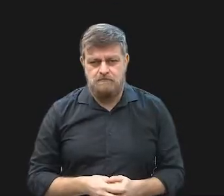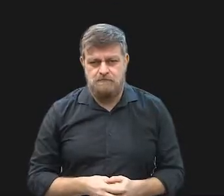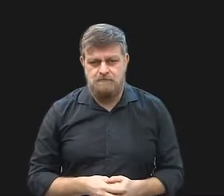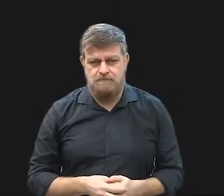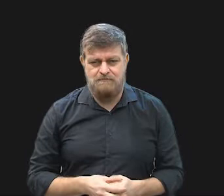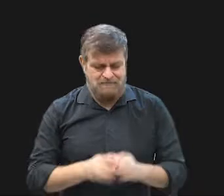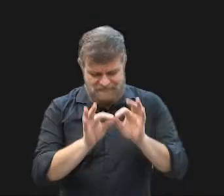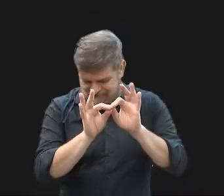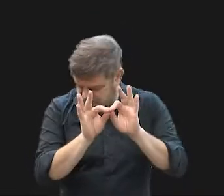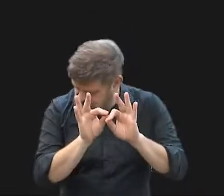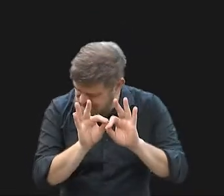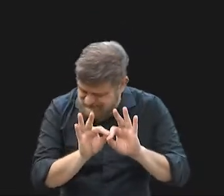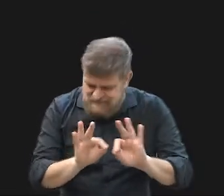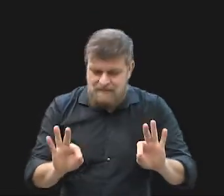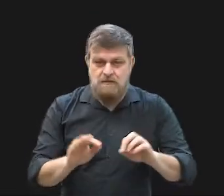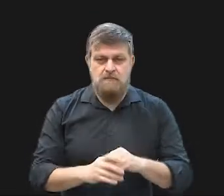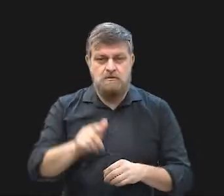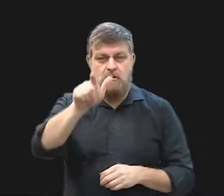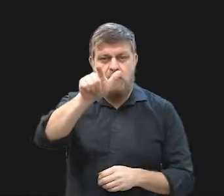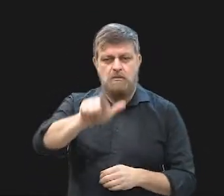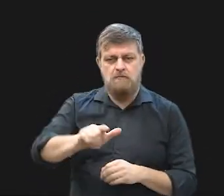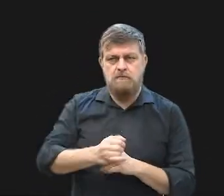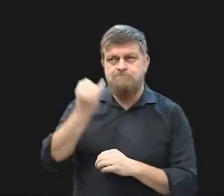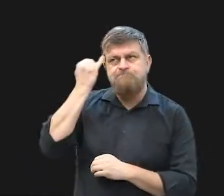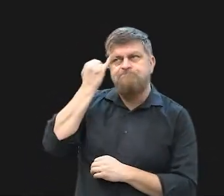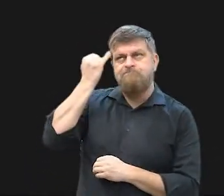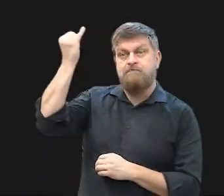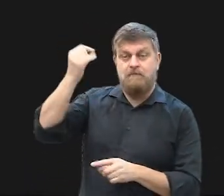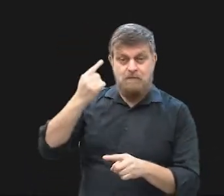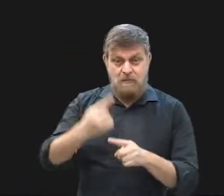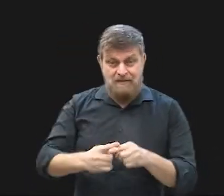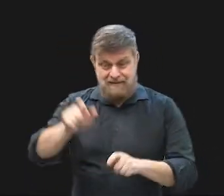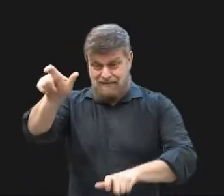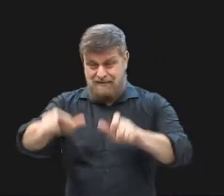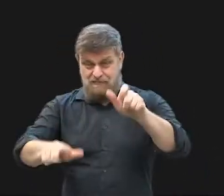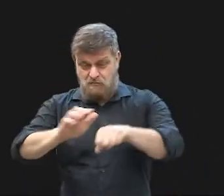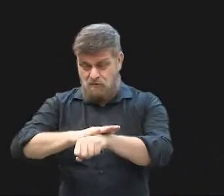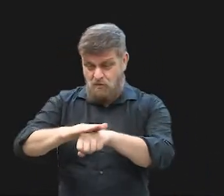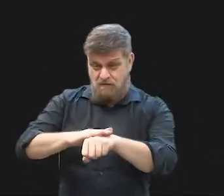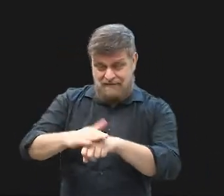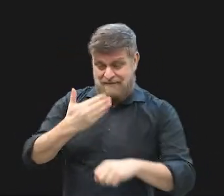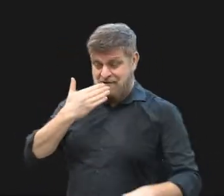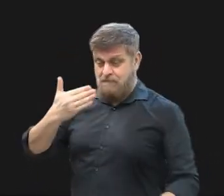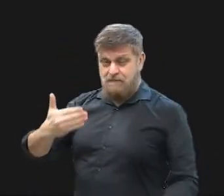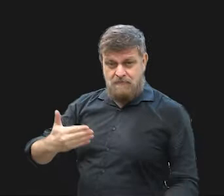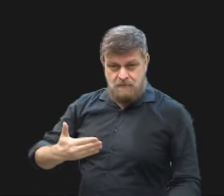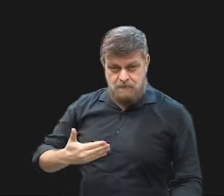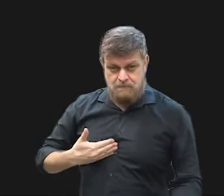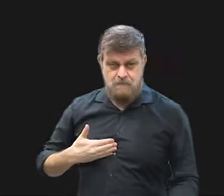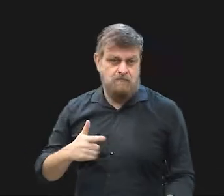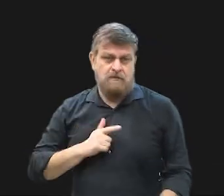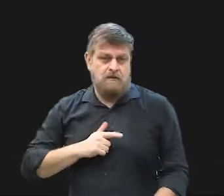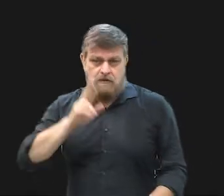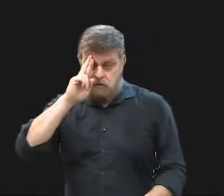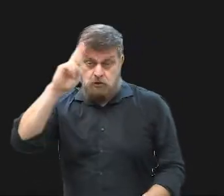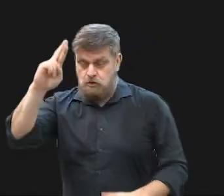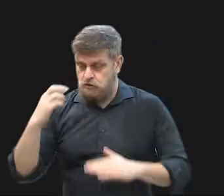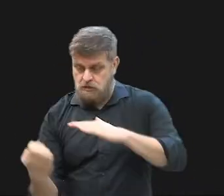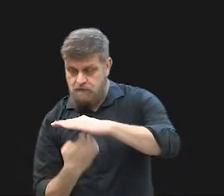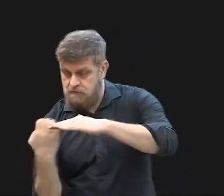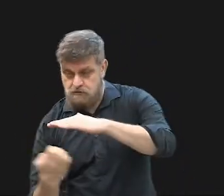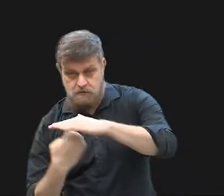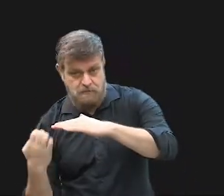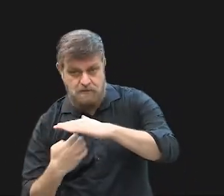Muito simples. Mais uma vez surgiu da demanda que empresários, que